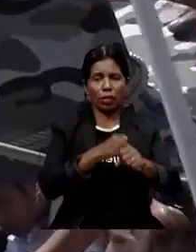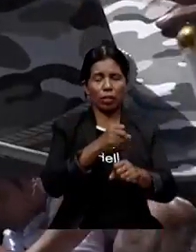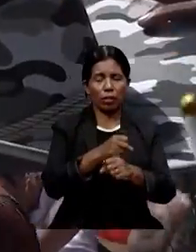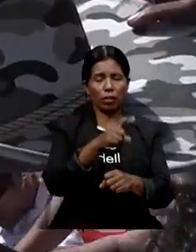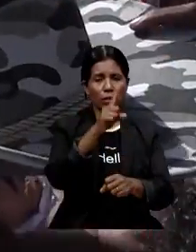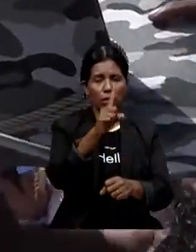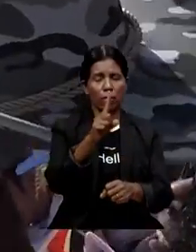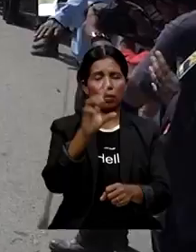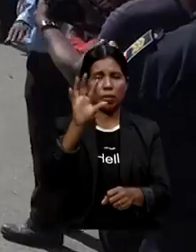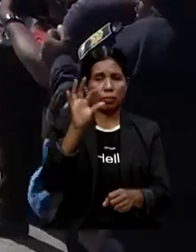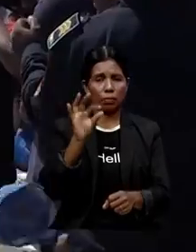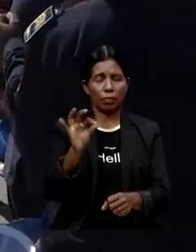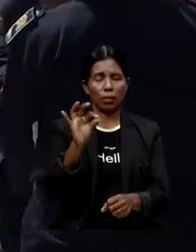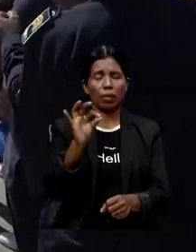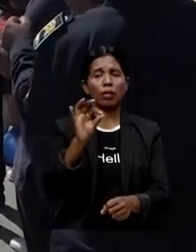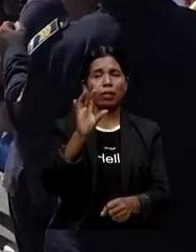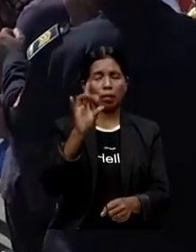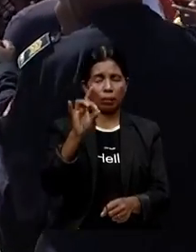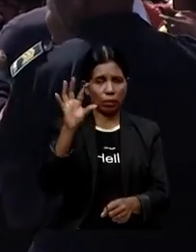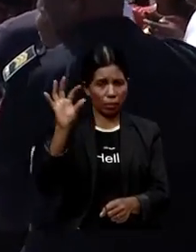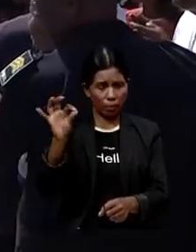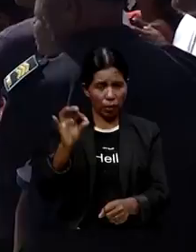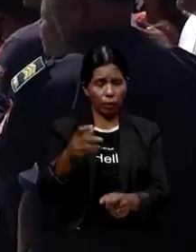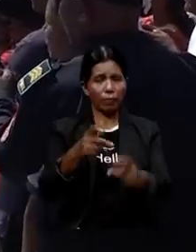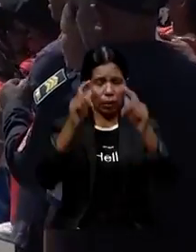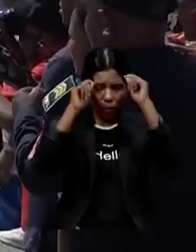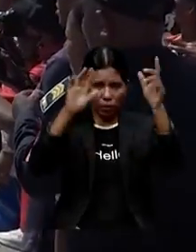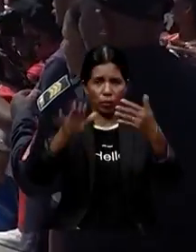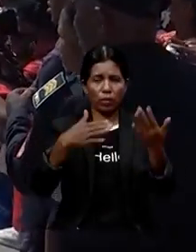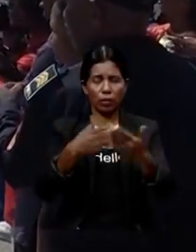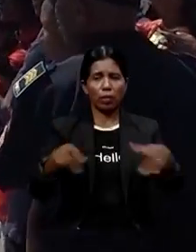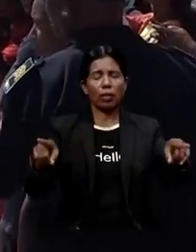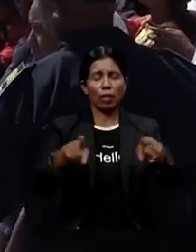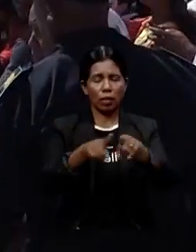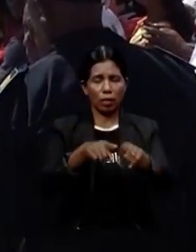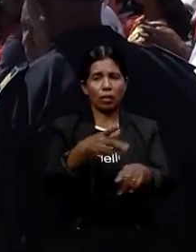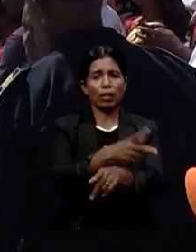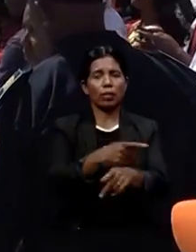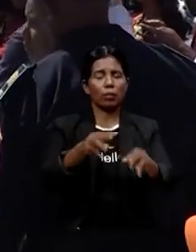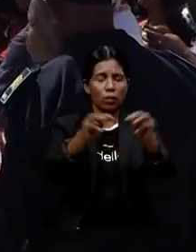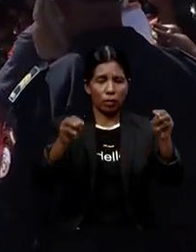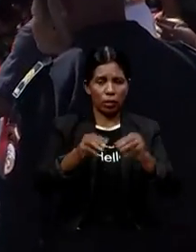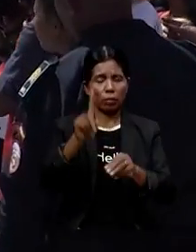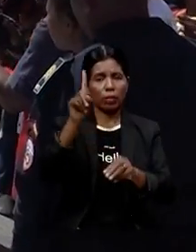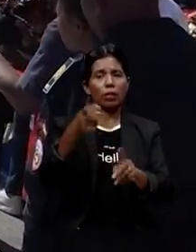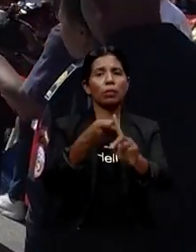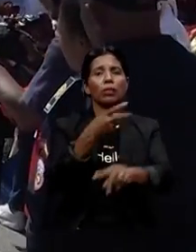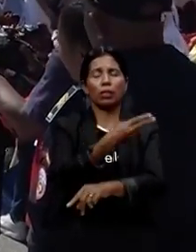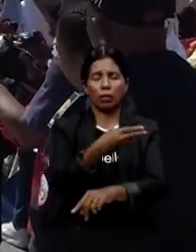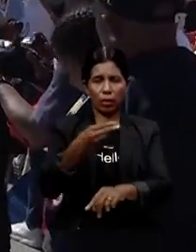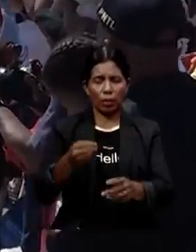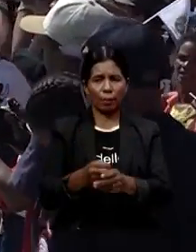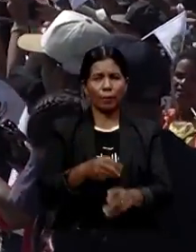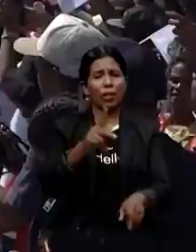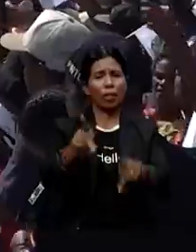reunida a Tucia, o Alonulo Recensia, e a NB, Timor-Leste, se saia nessa província e da Rússia e Indonésia. No Nesrani